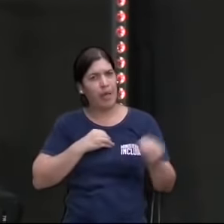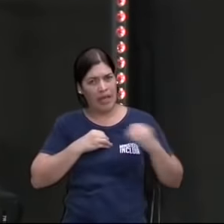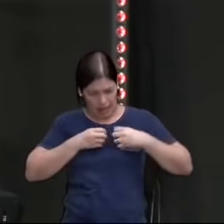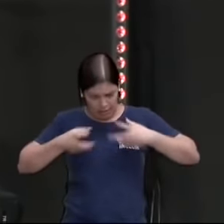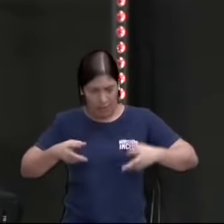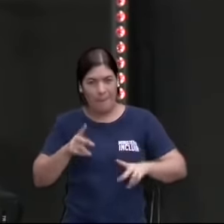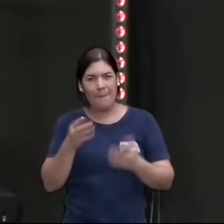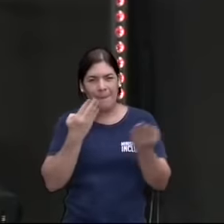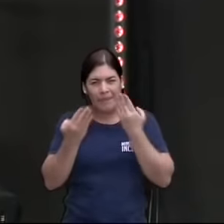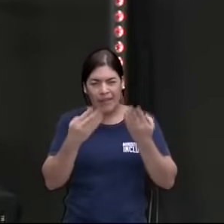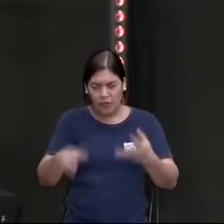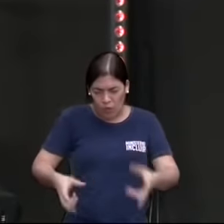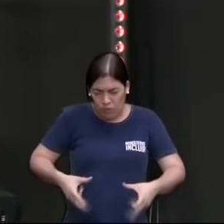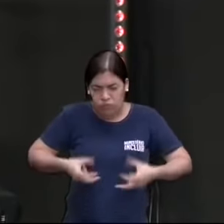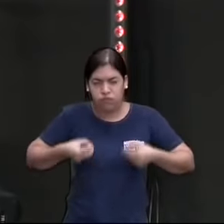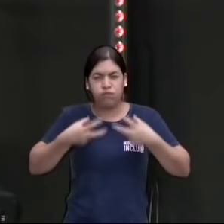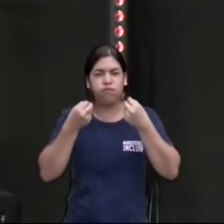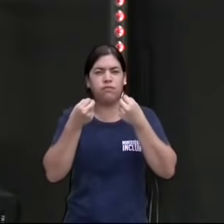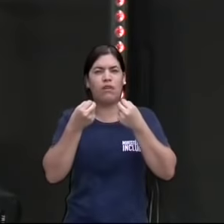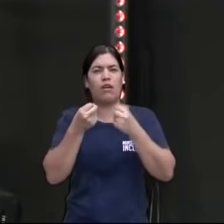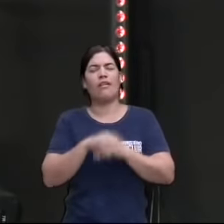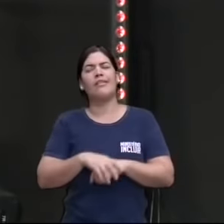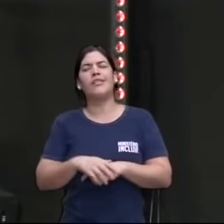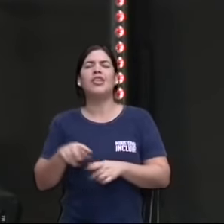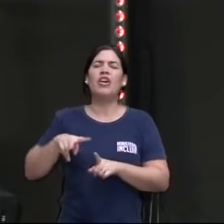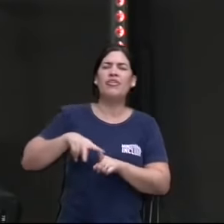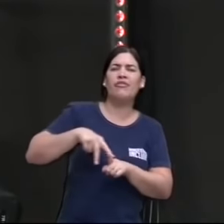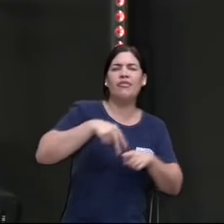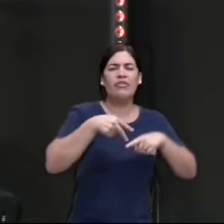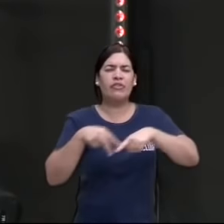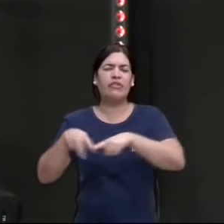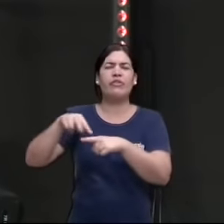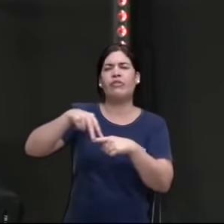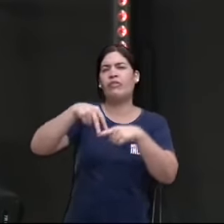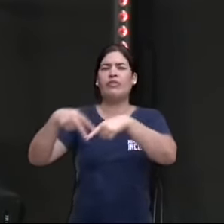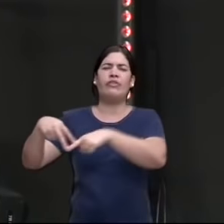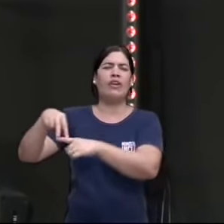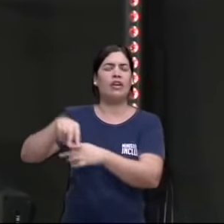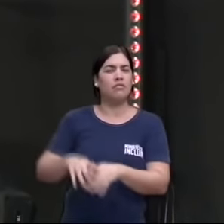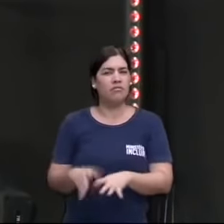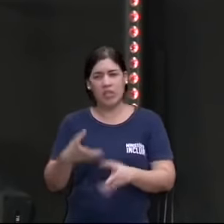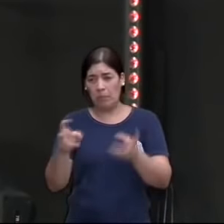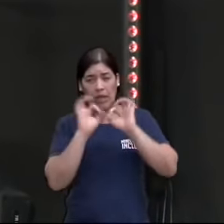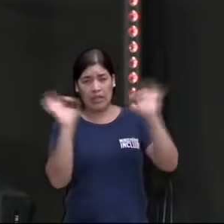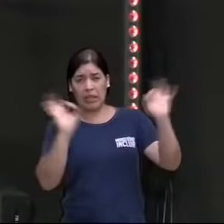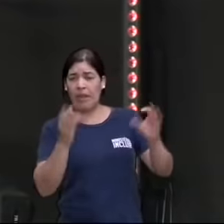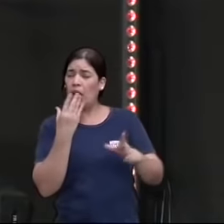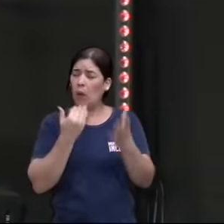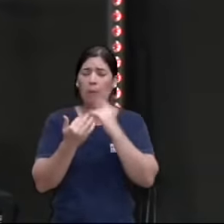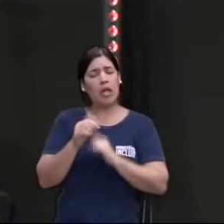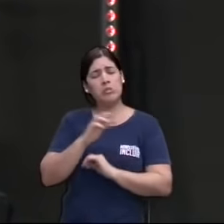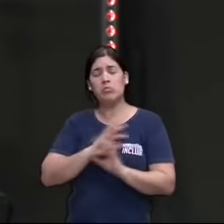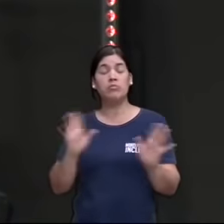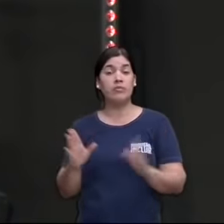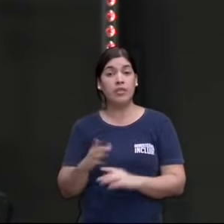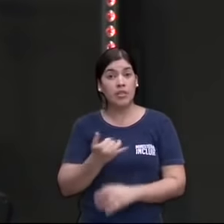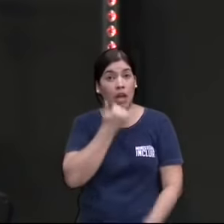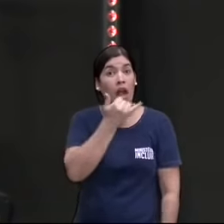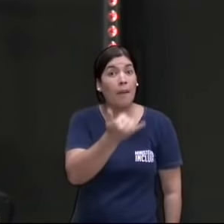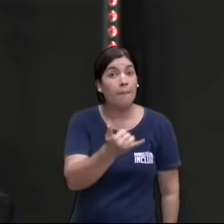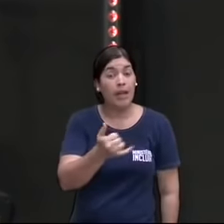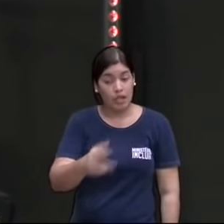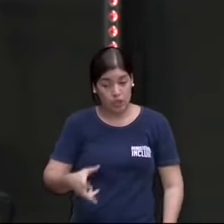está surfando, pá, está comendo comida boa e tal, e você não está nem notando. Um belo dia, o câncer